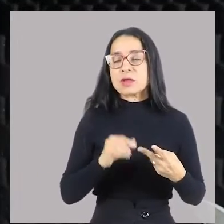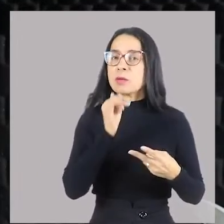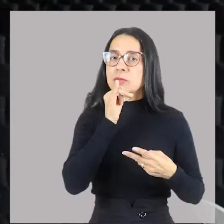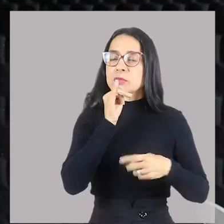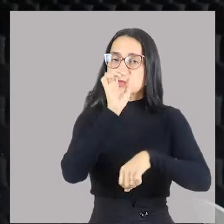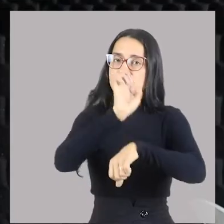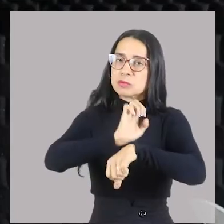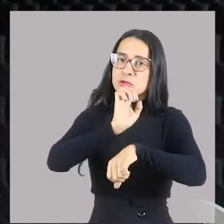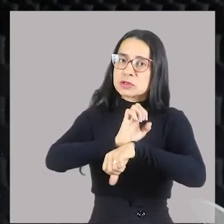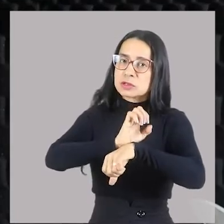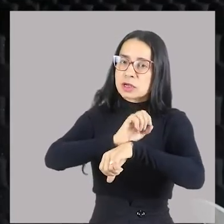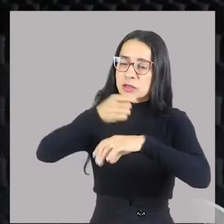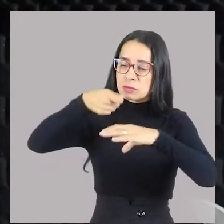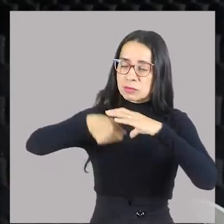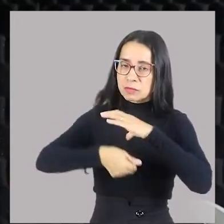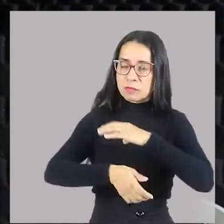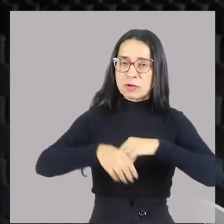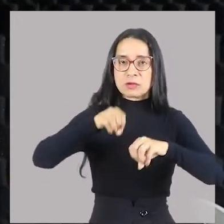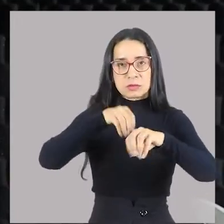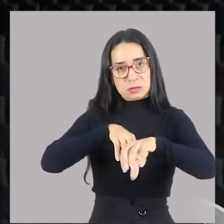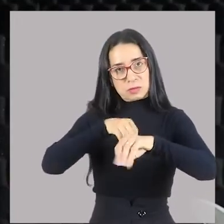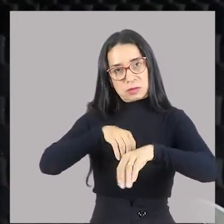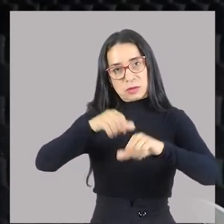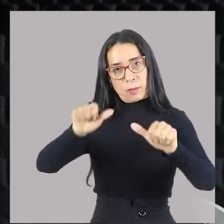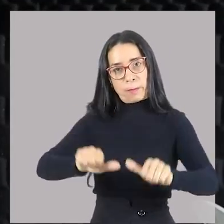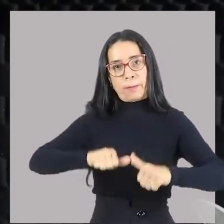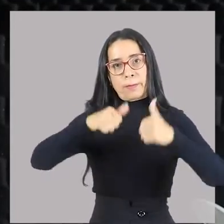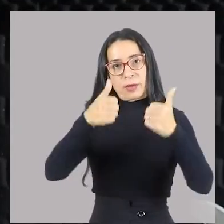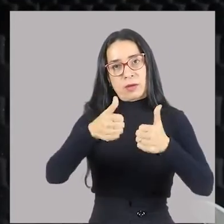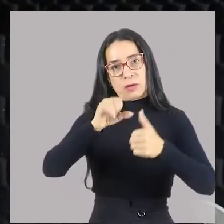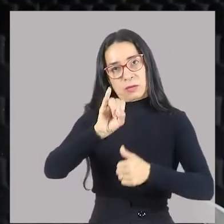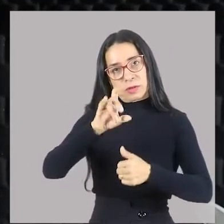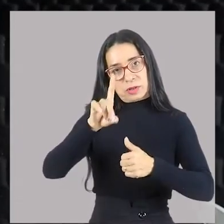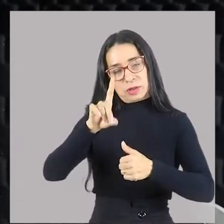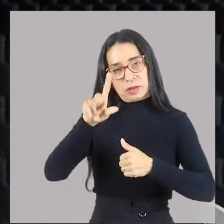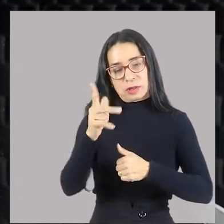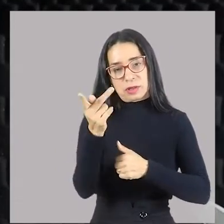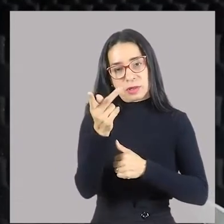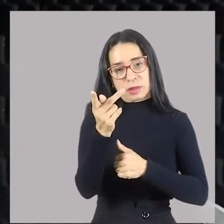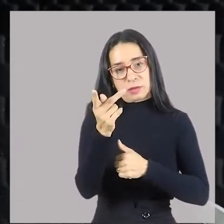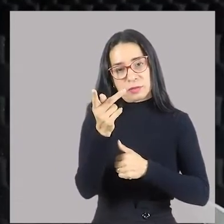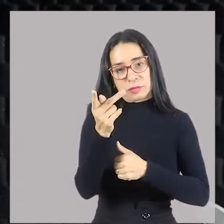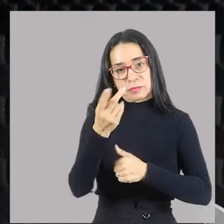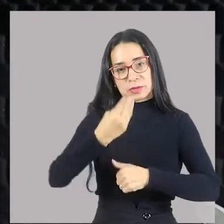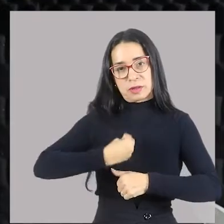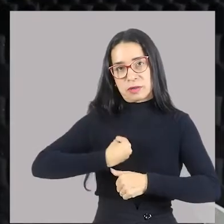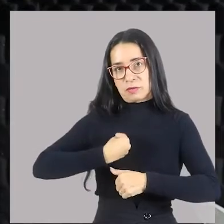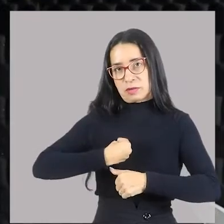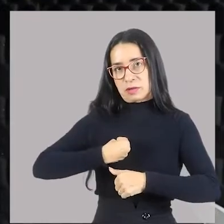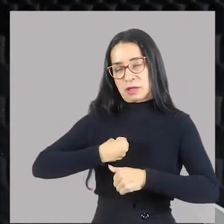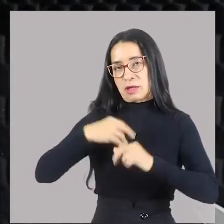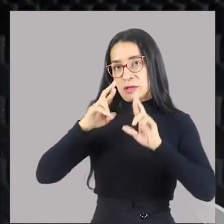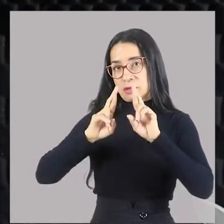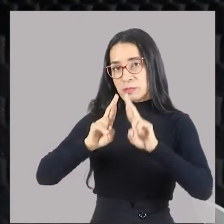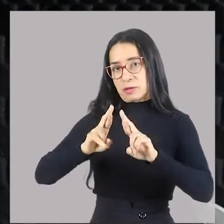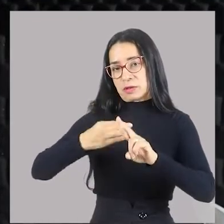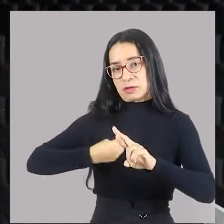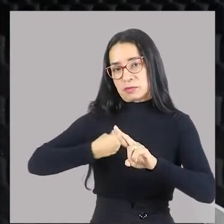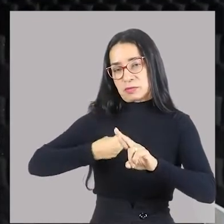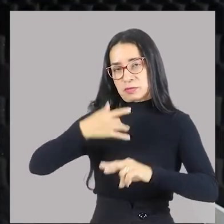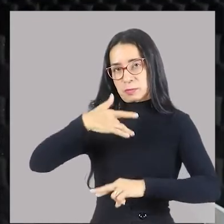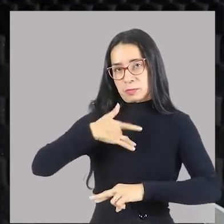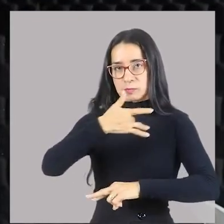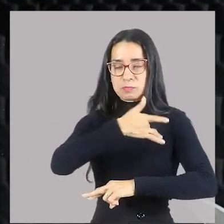poder público, investe na educação, melhora, nesse caso, o IDH. A longevidade, expectativa de vida, ou seja,